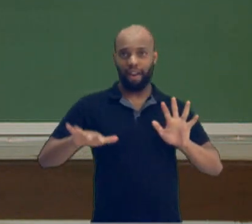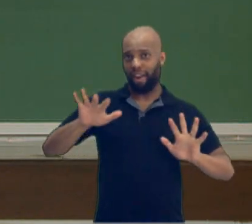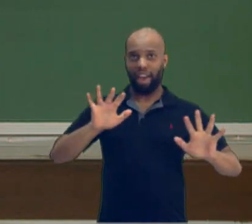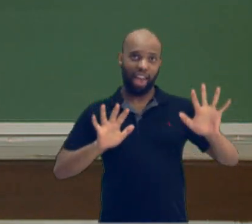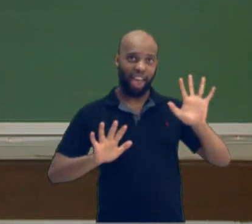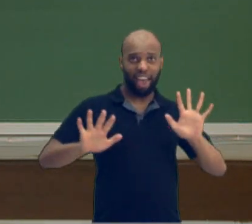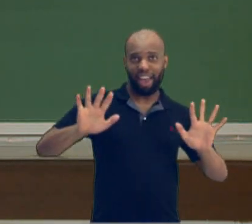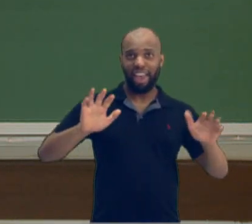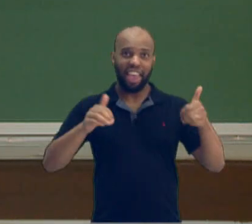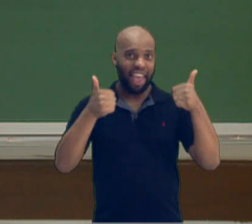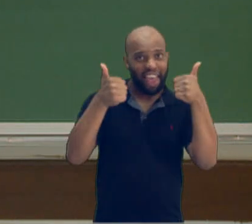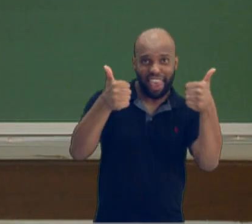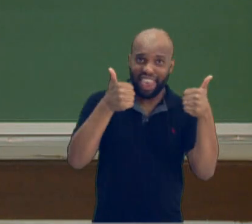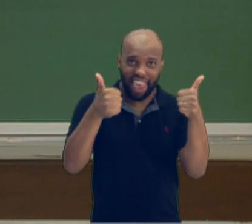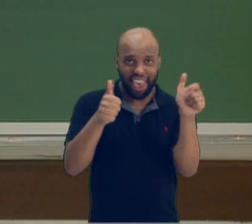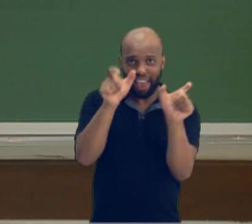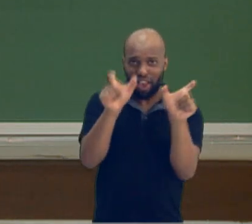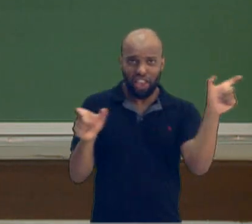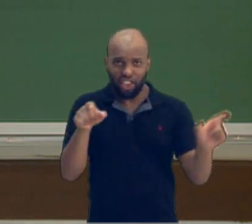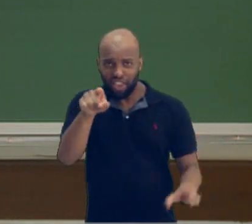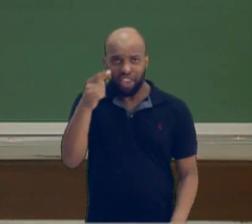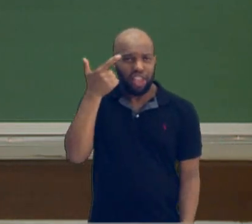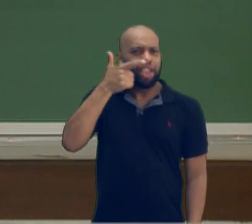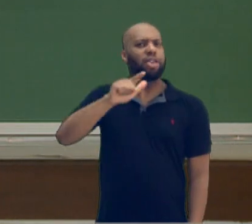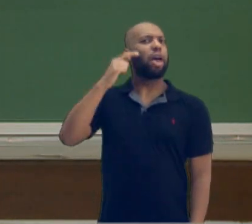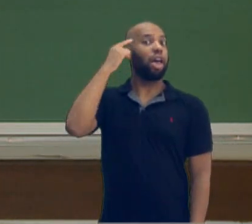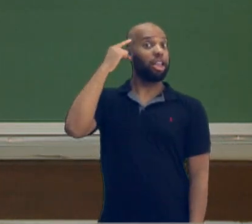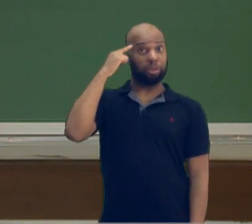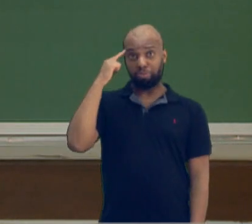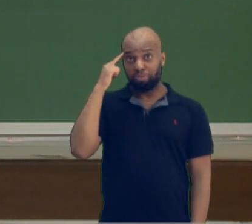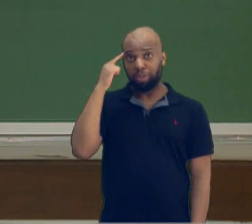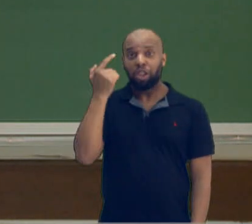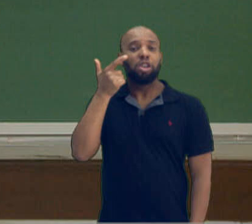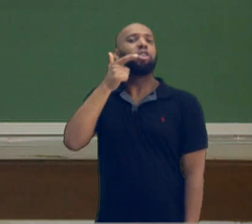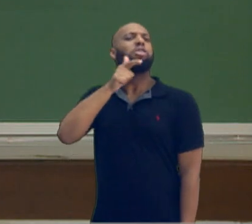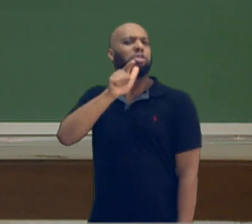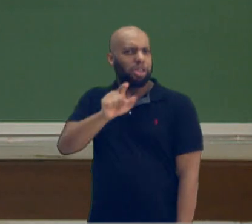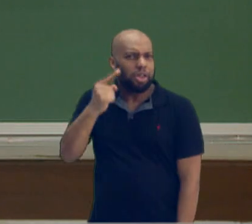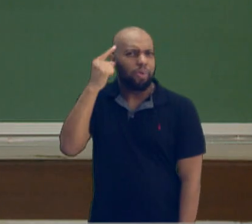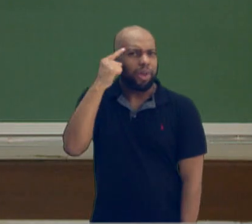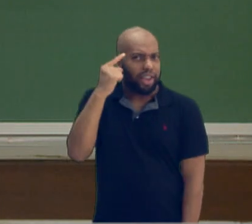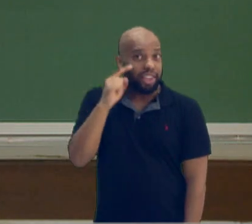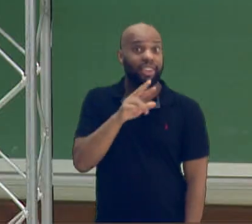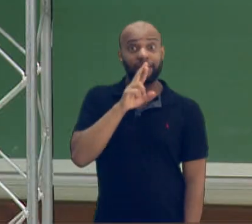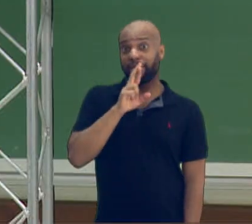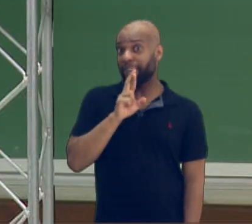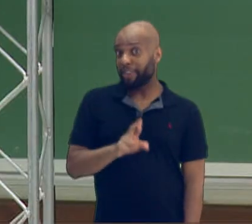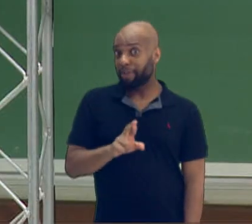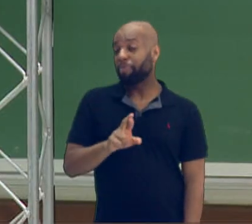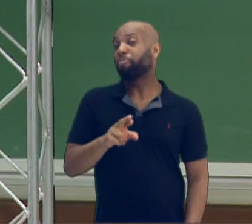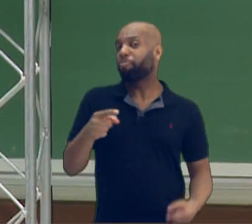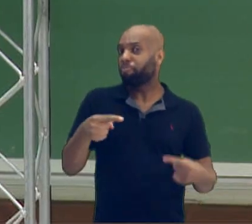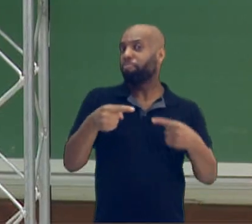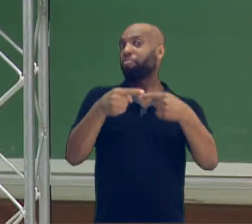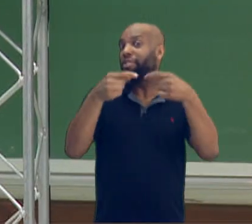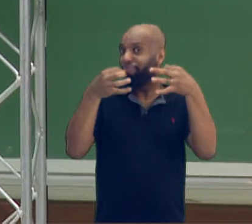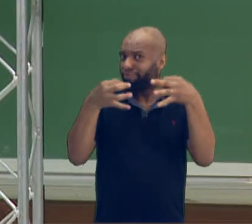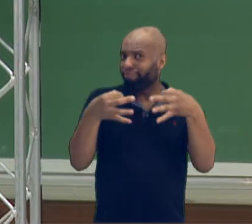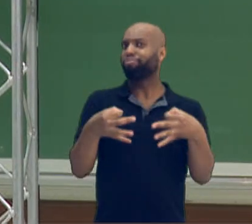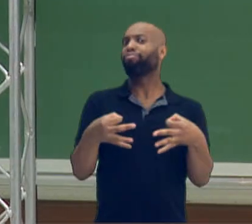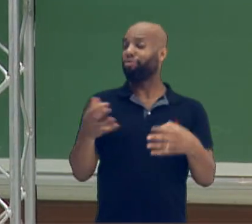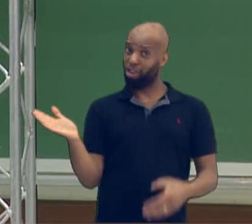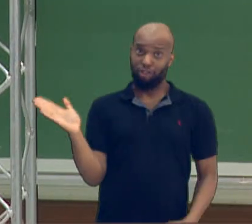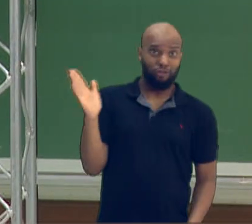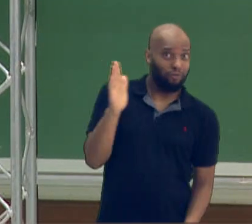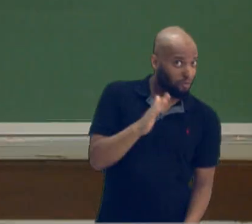E aí, galera, vocês conseguiram pensar? Conseguiram pensar a resposta correta? Vamos